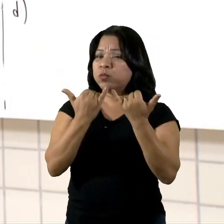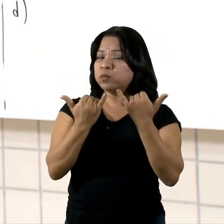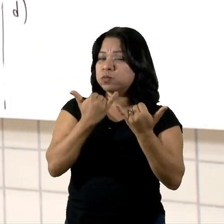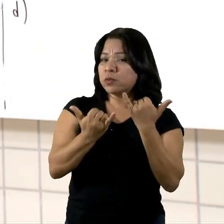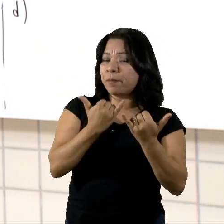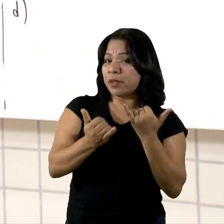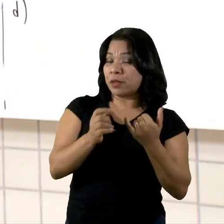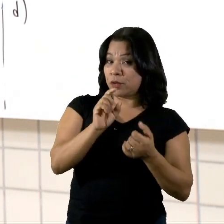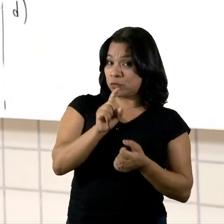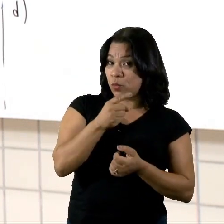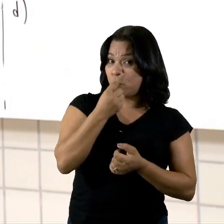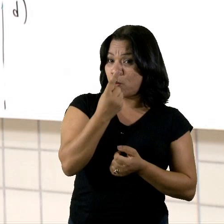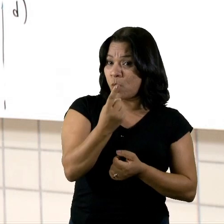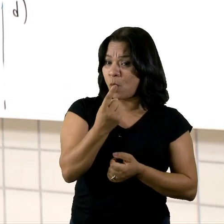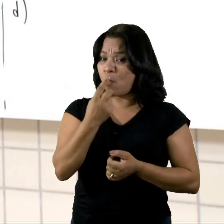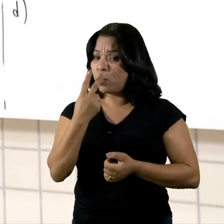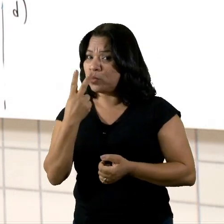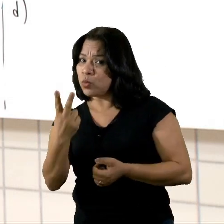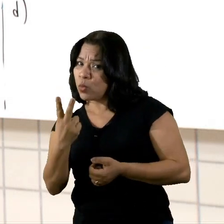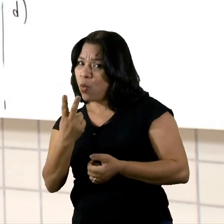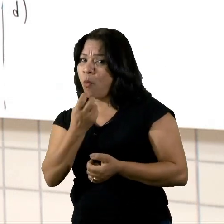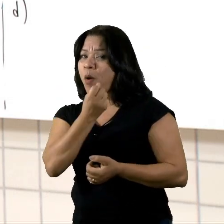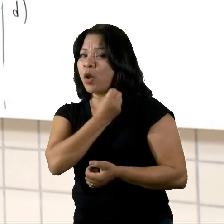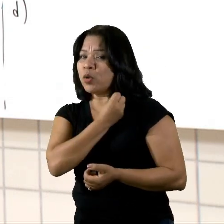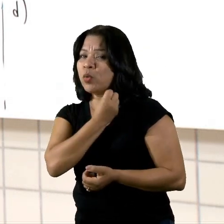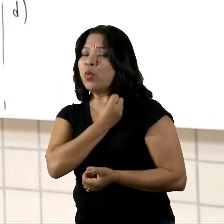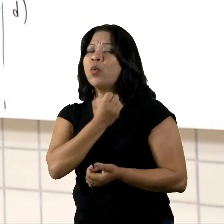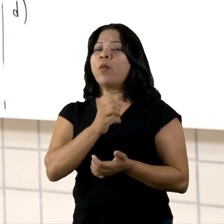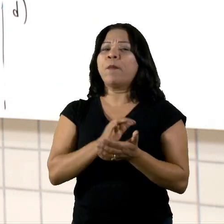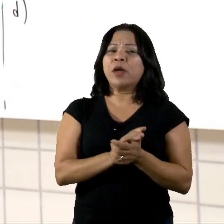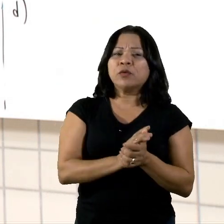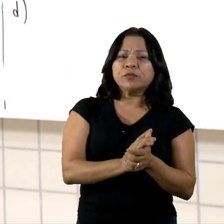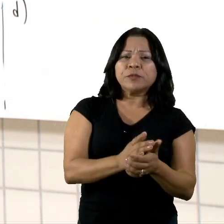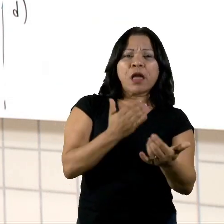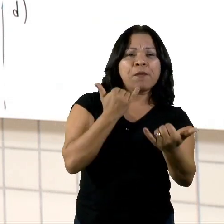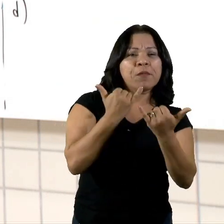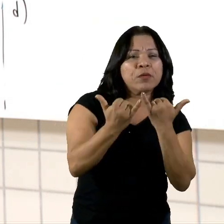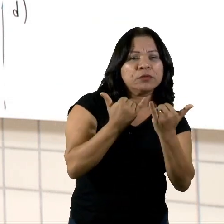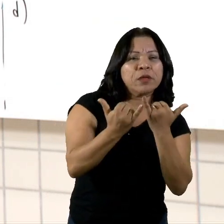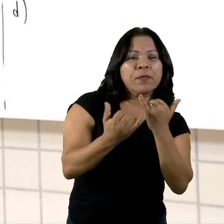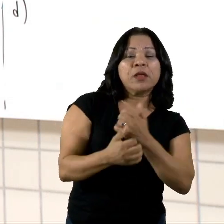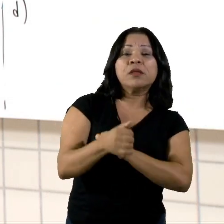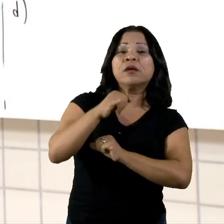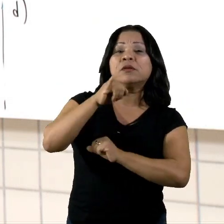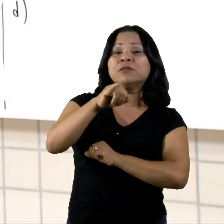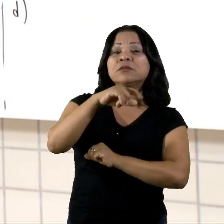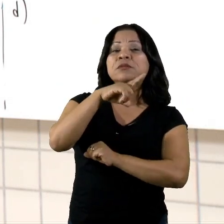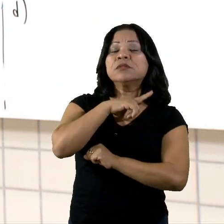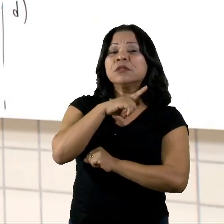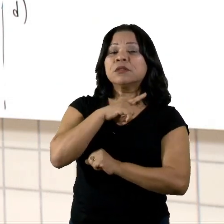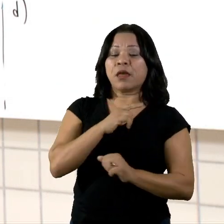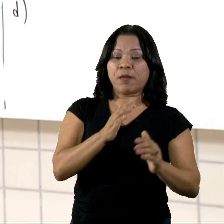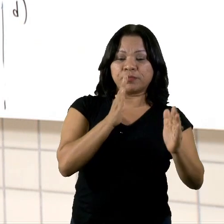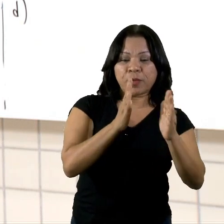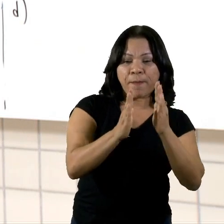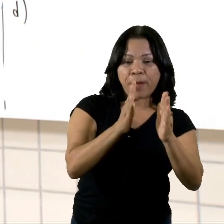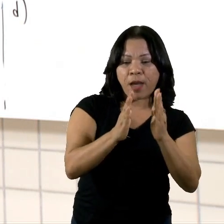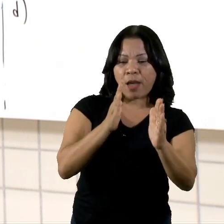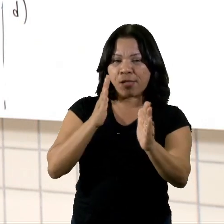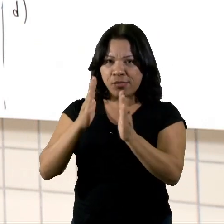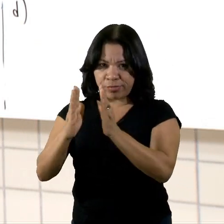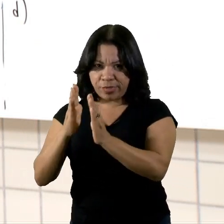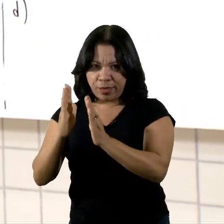mais termos numa expressão algébrica são semelhantes se eles tiverem a mesma parte literal.